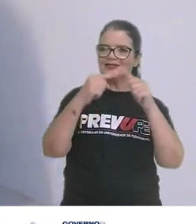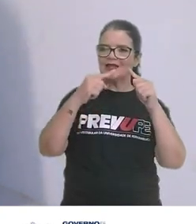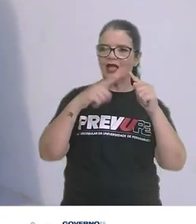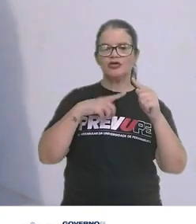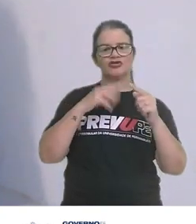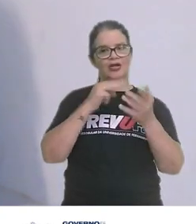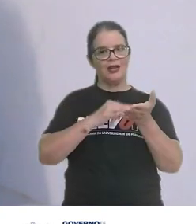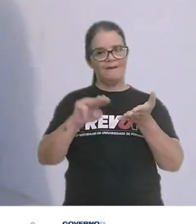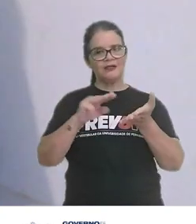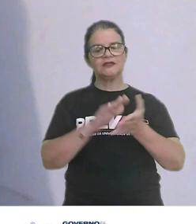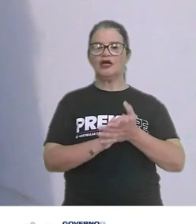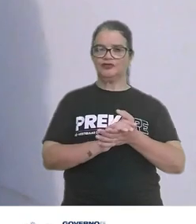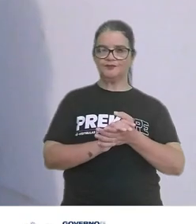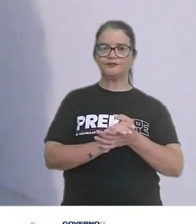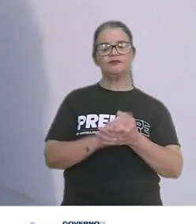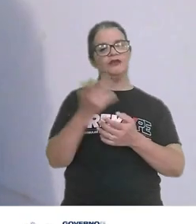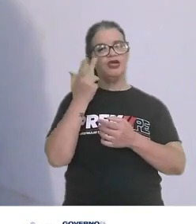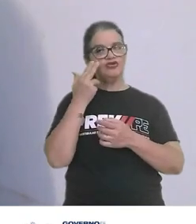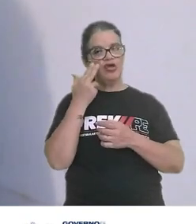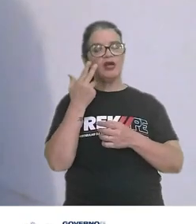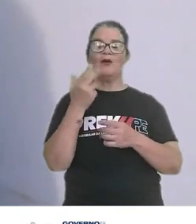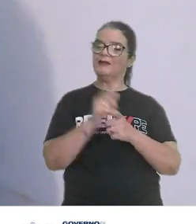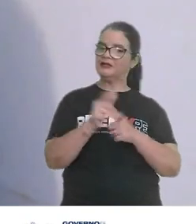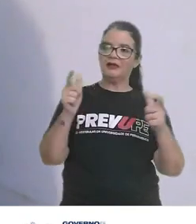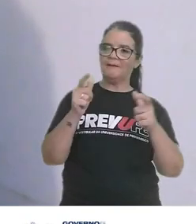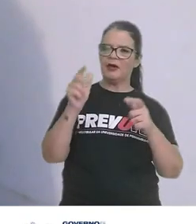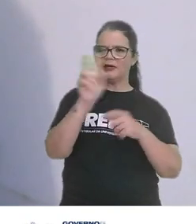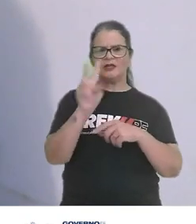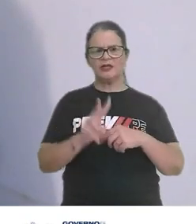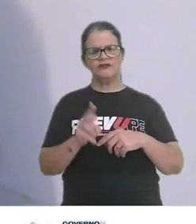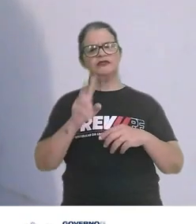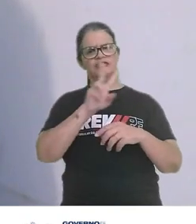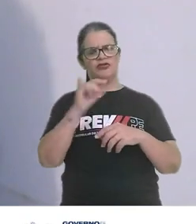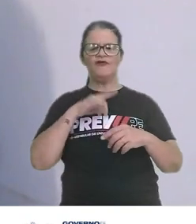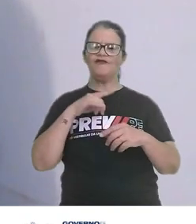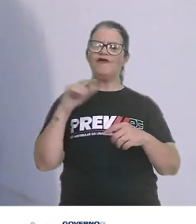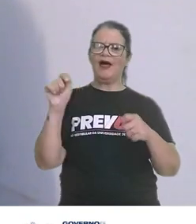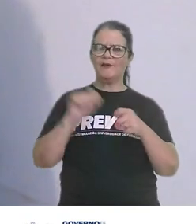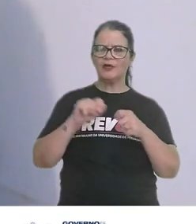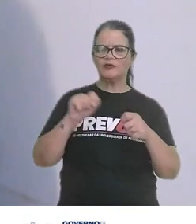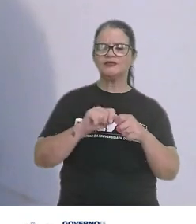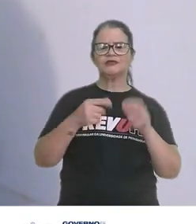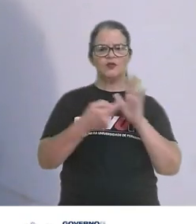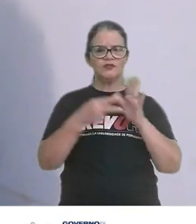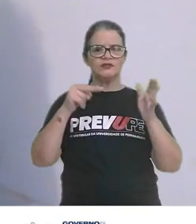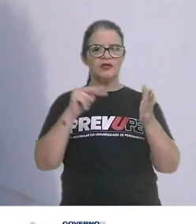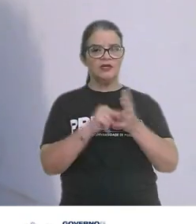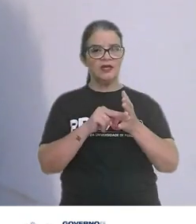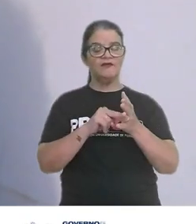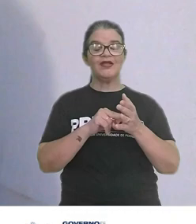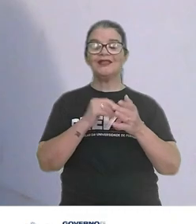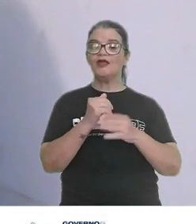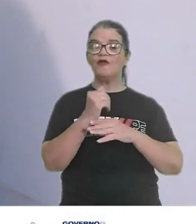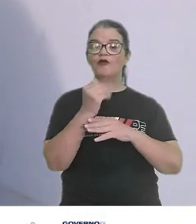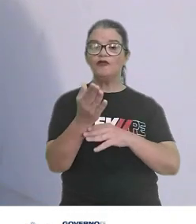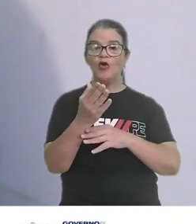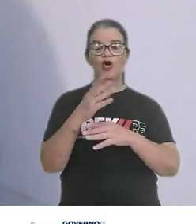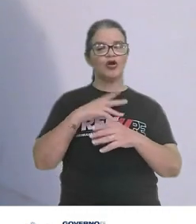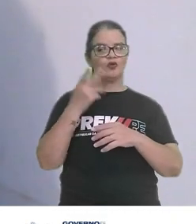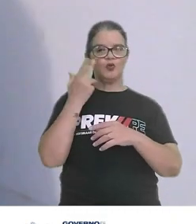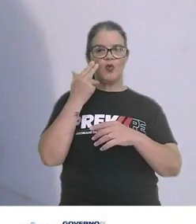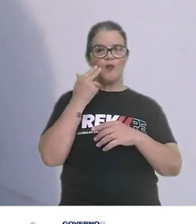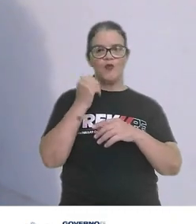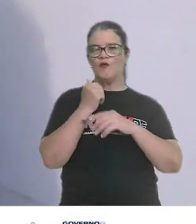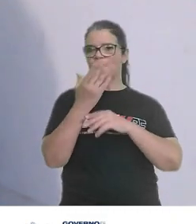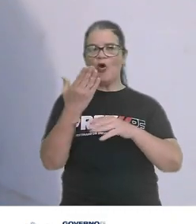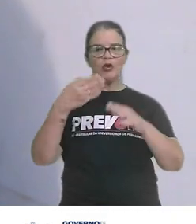encaixa na mensagem e que, geralmente, na maioria das vezes, vai produzir um significado fora do